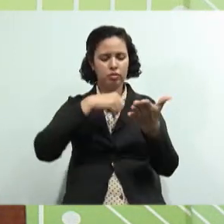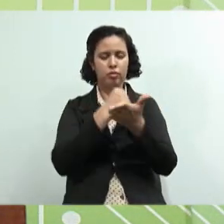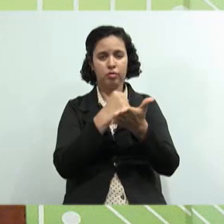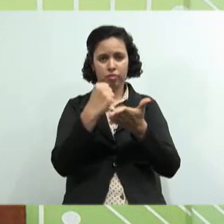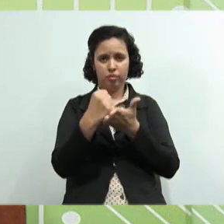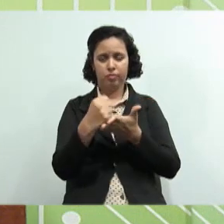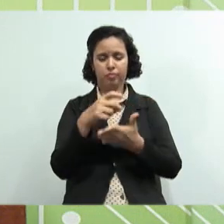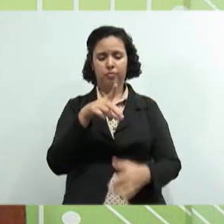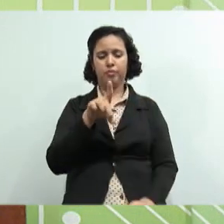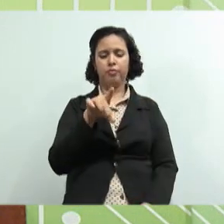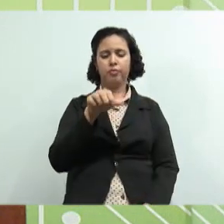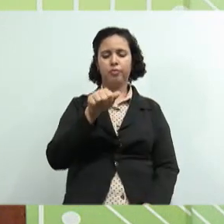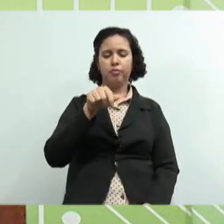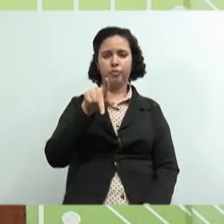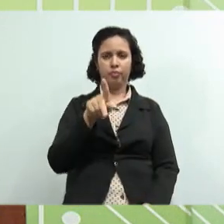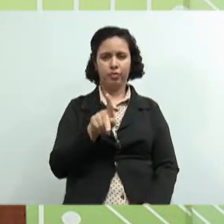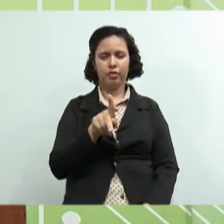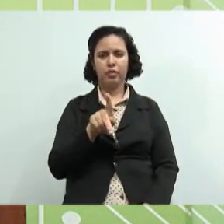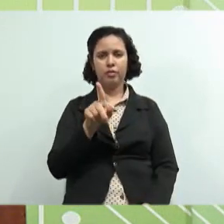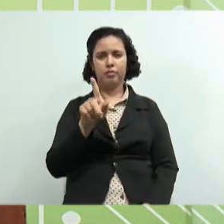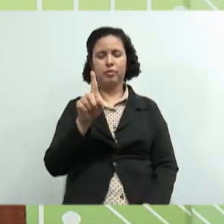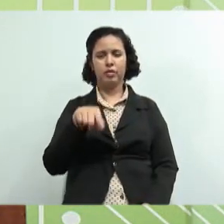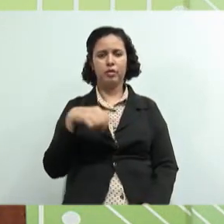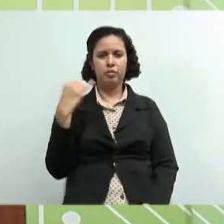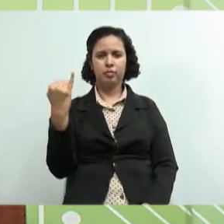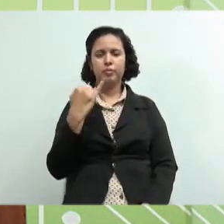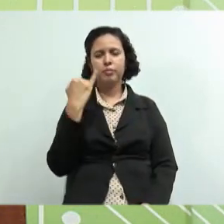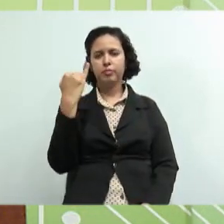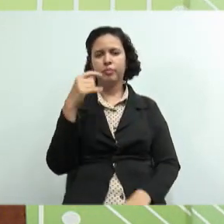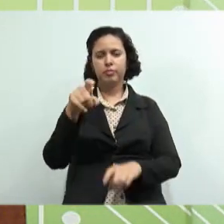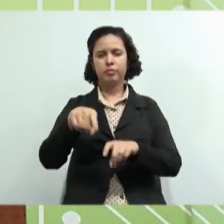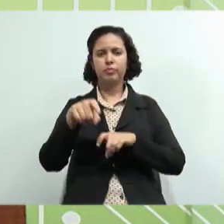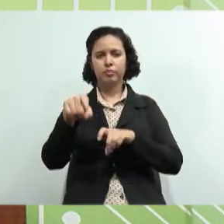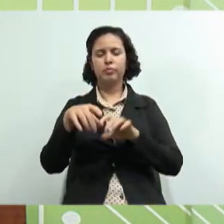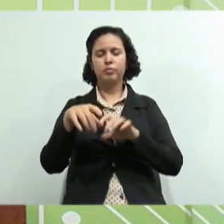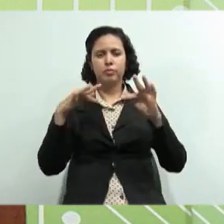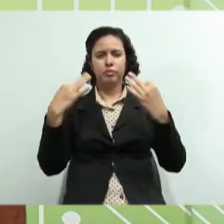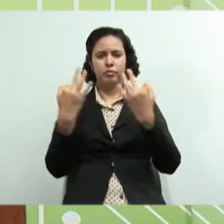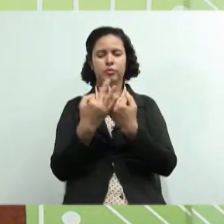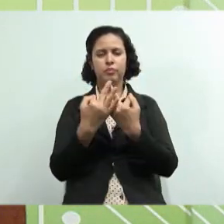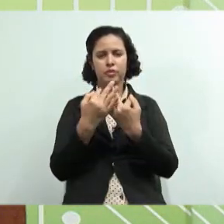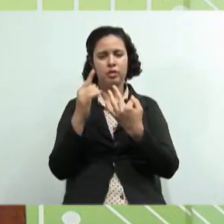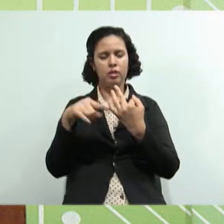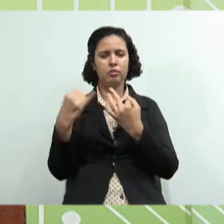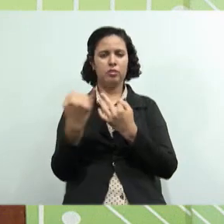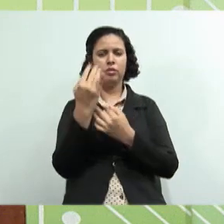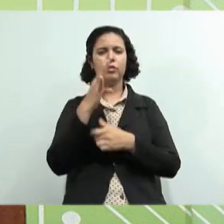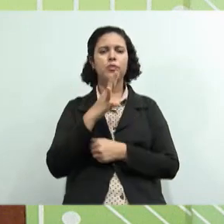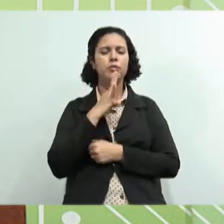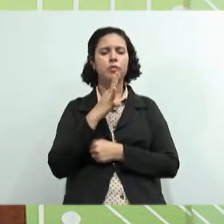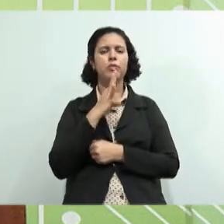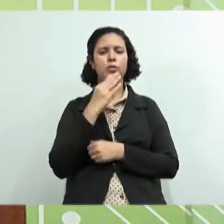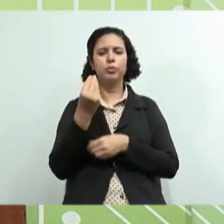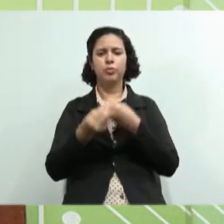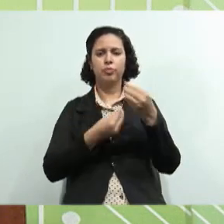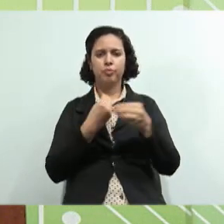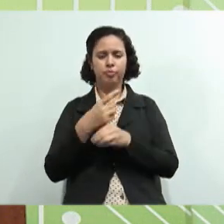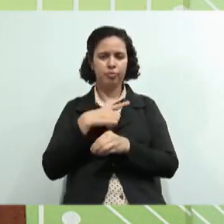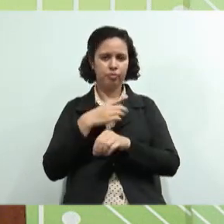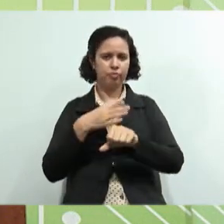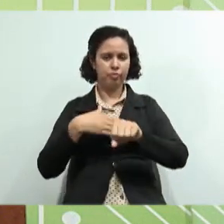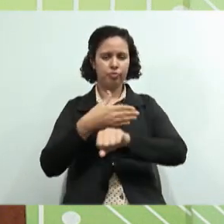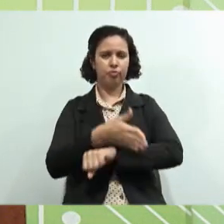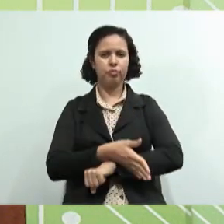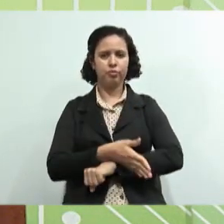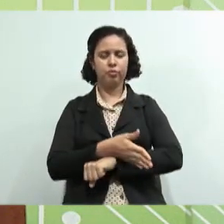a ele. Então, é um documento importantíssimo para a agricultura familiar, é importante conhecer ele para a gente saber realmente como ter acesso. Muitas vezes as